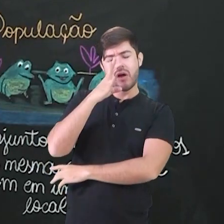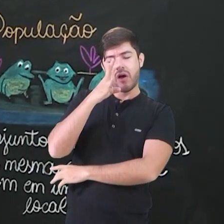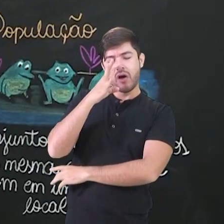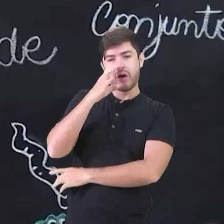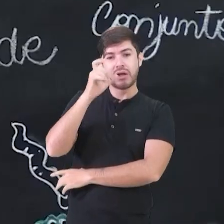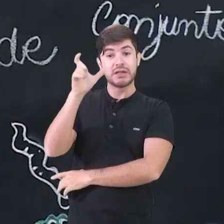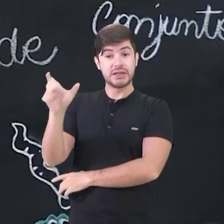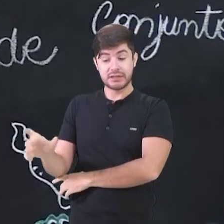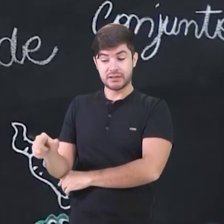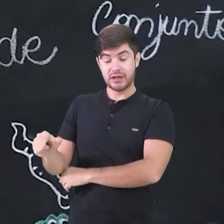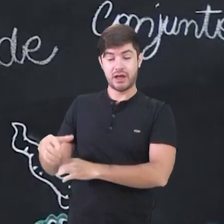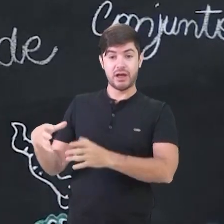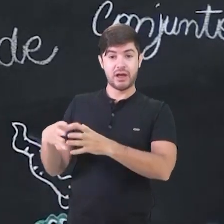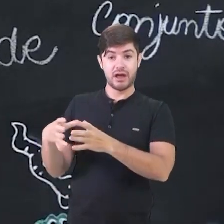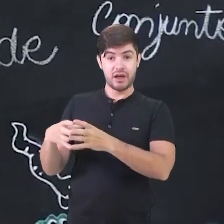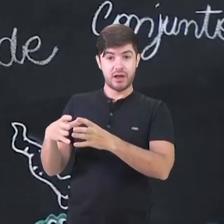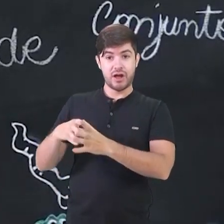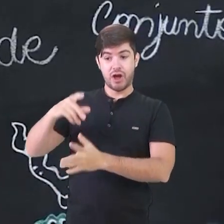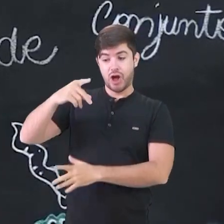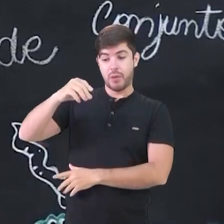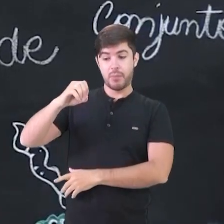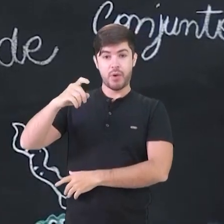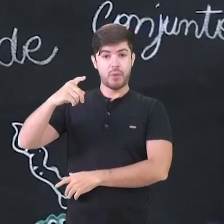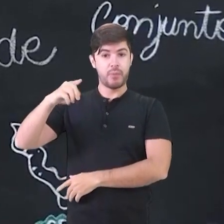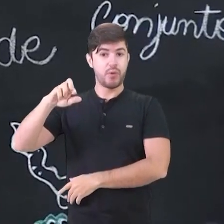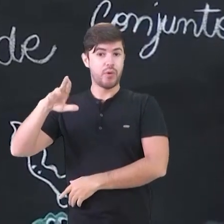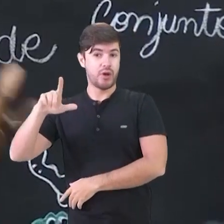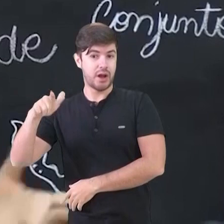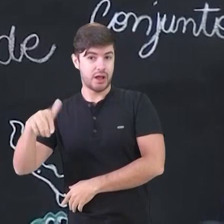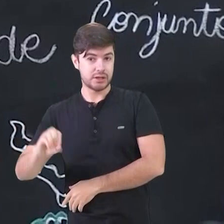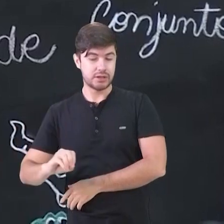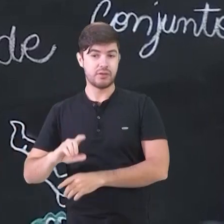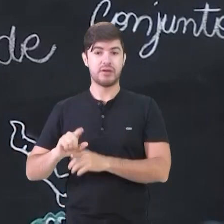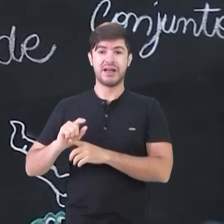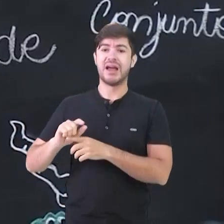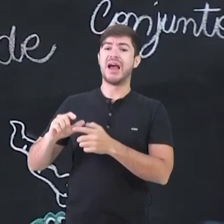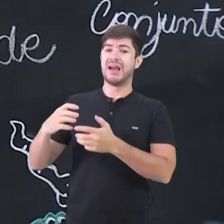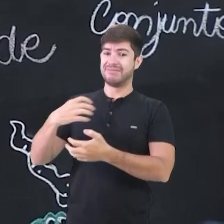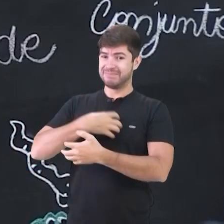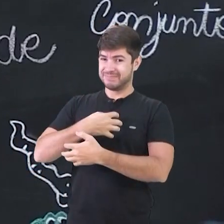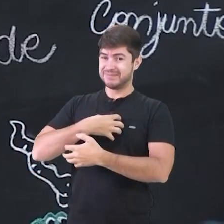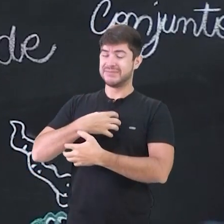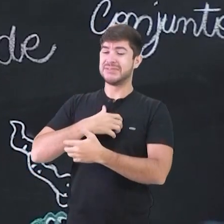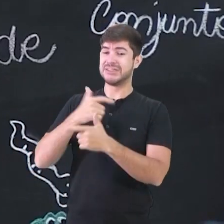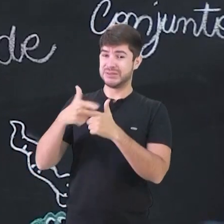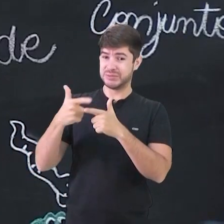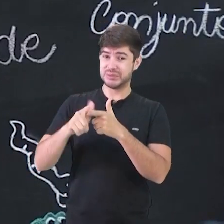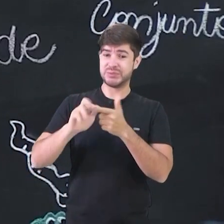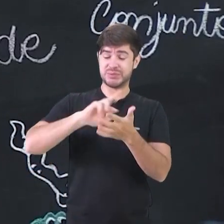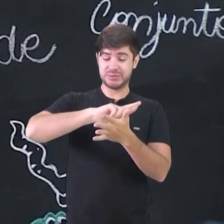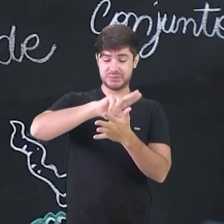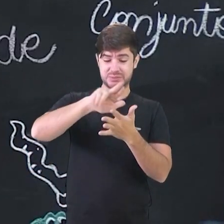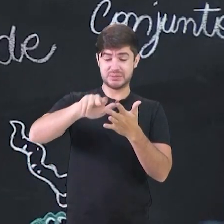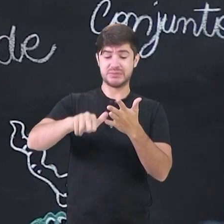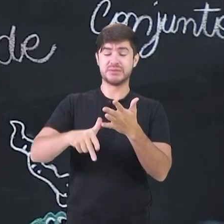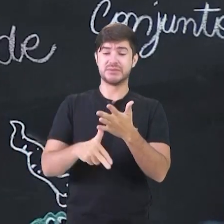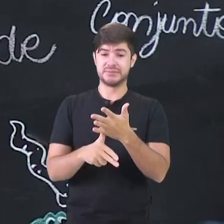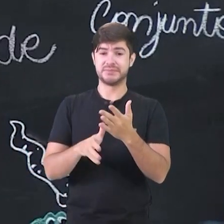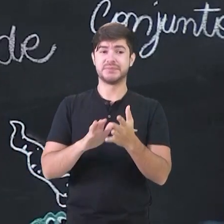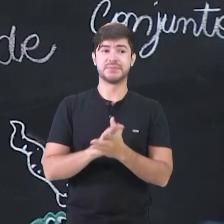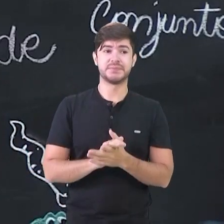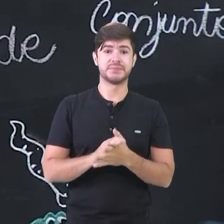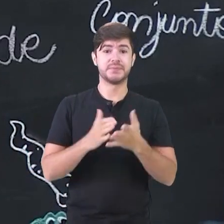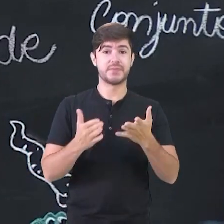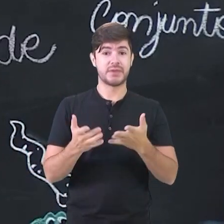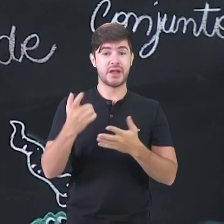uma população, conjunto de seres da mesma espécie, eles são afetados por vários fatores que vão afetar a dinâmica dessa